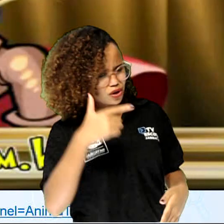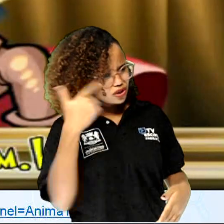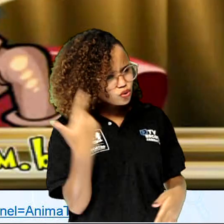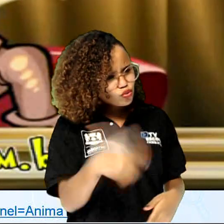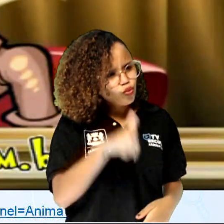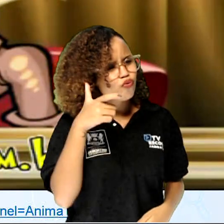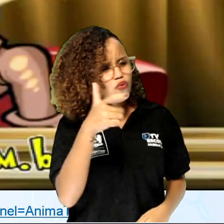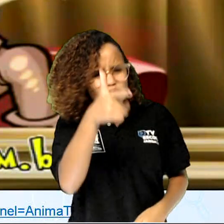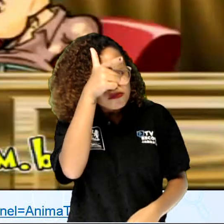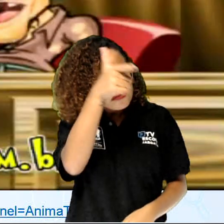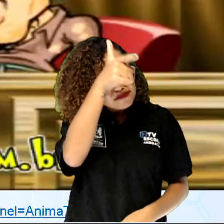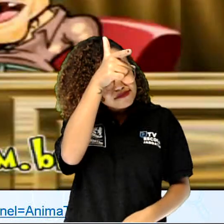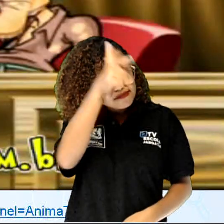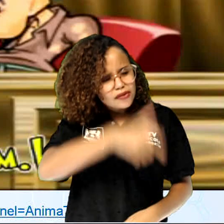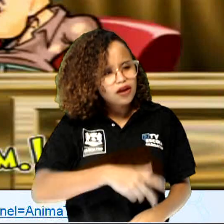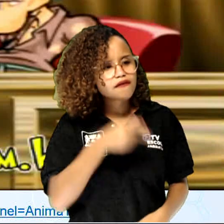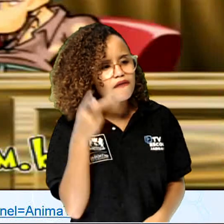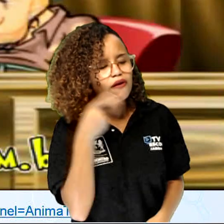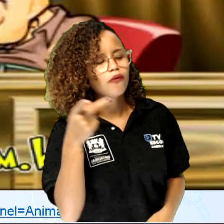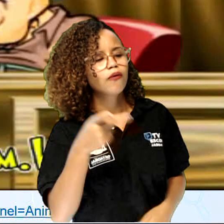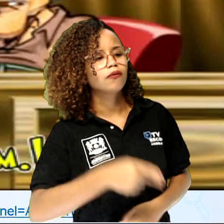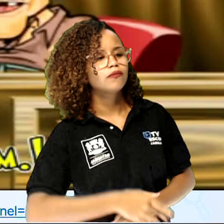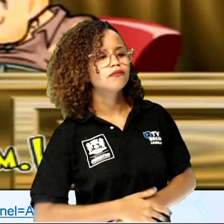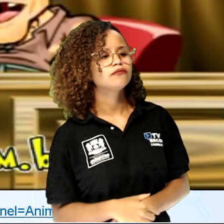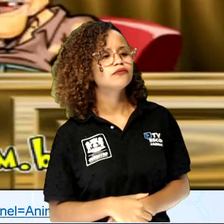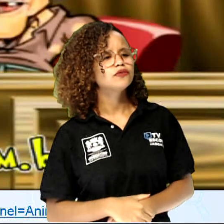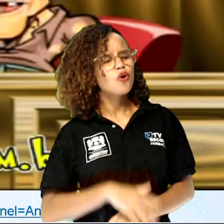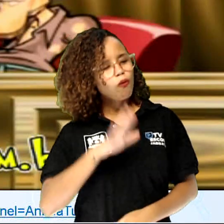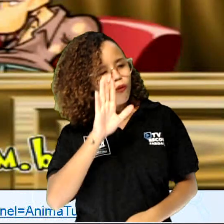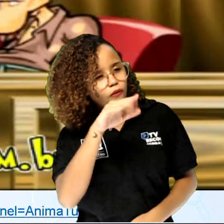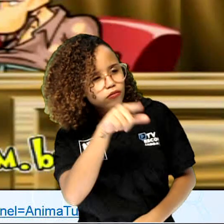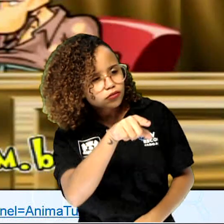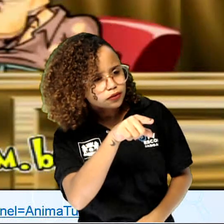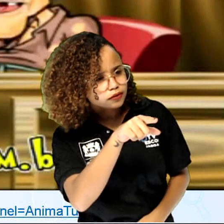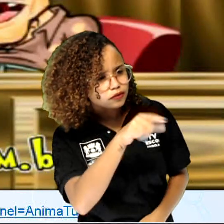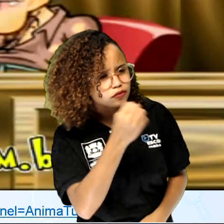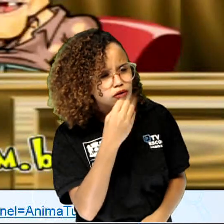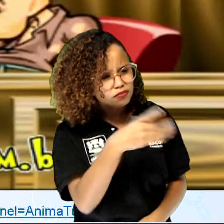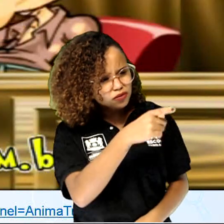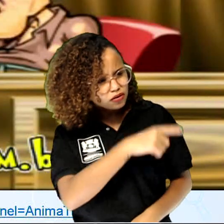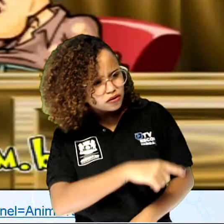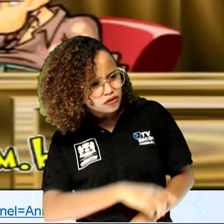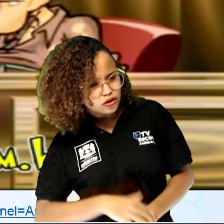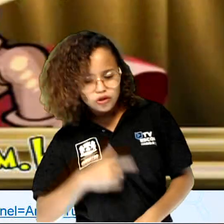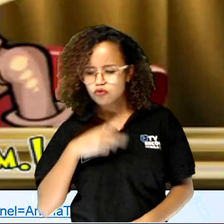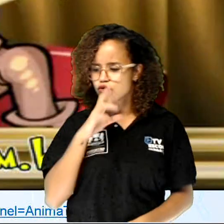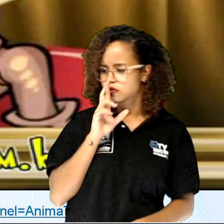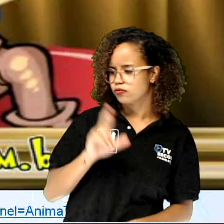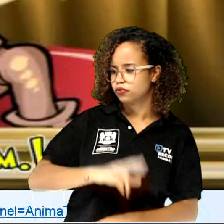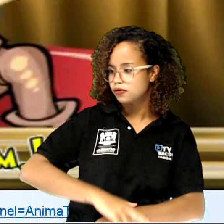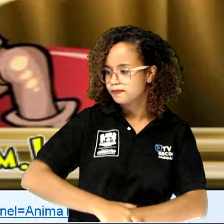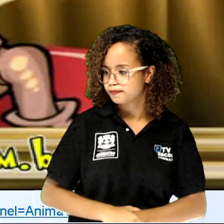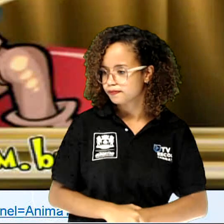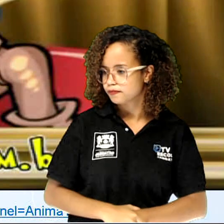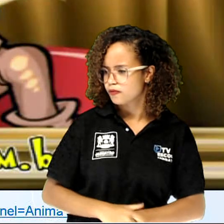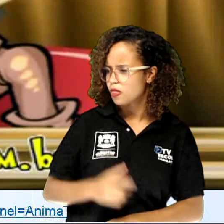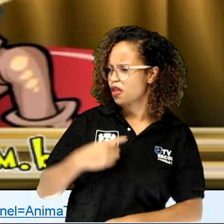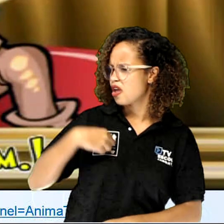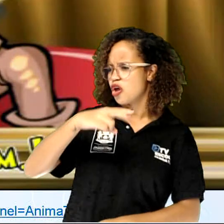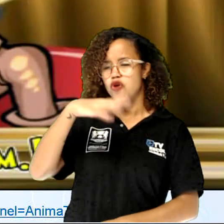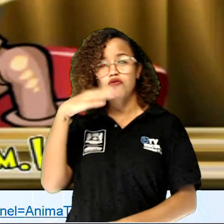revolvão pra riba de mim e falou assim: "O senhor tá bem?" E eu a respondi: "Eu nunca